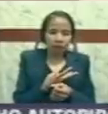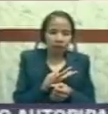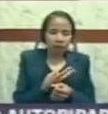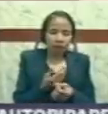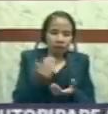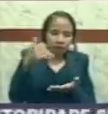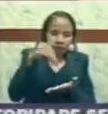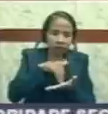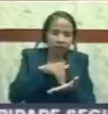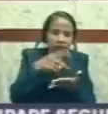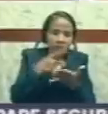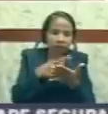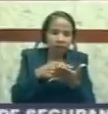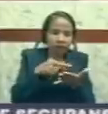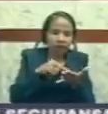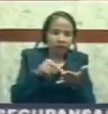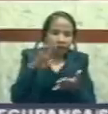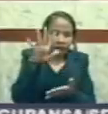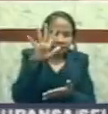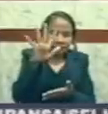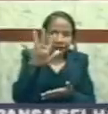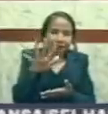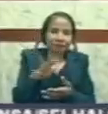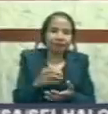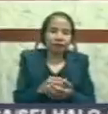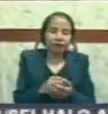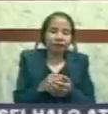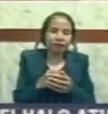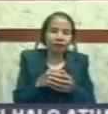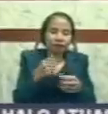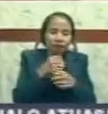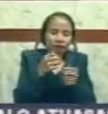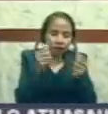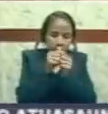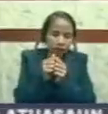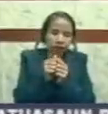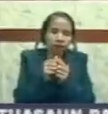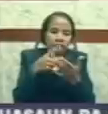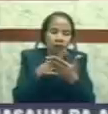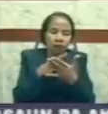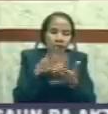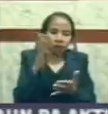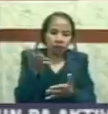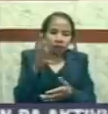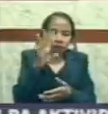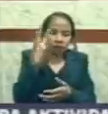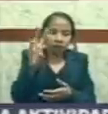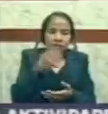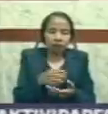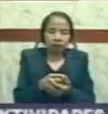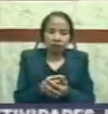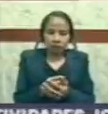fila falelai ba proposta número 5 e conjuga moto da laida ho proposta 56.